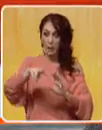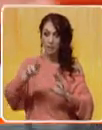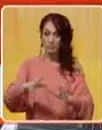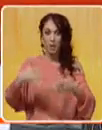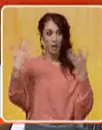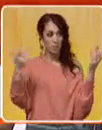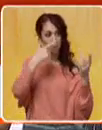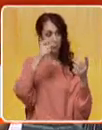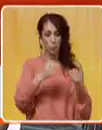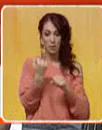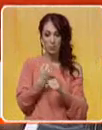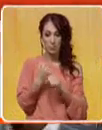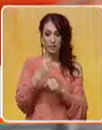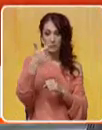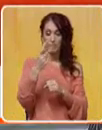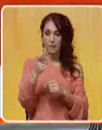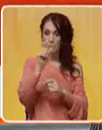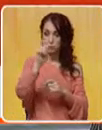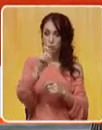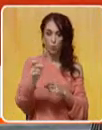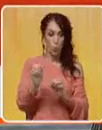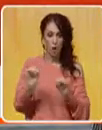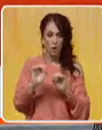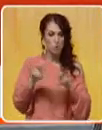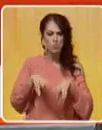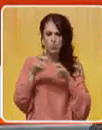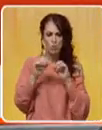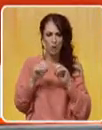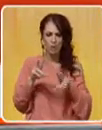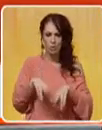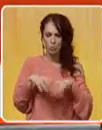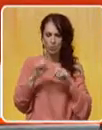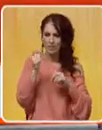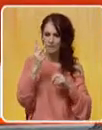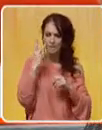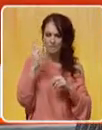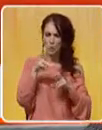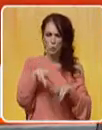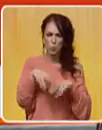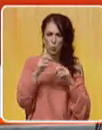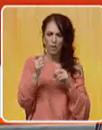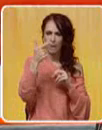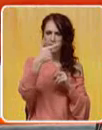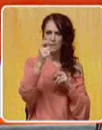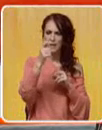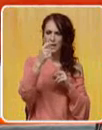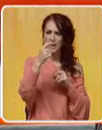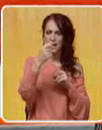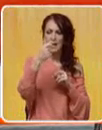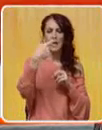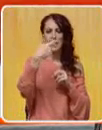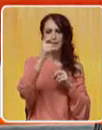que enfim que eu vejo aqui pessoas a trabalhar sem teleponte nós nunca usamos teleponte Não não nunca usei teleponte na vida sa ao fim destes anos